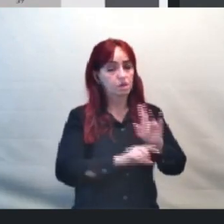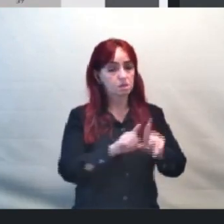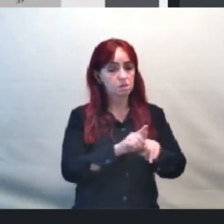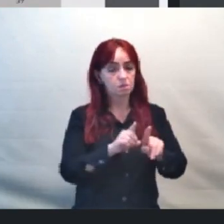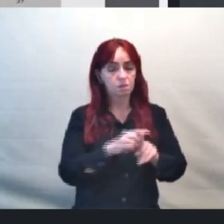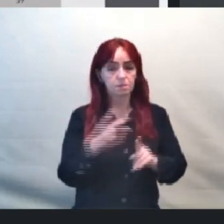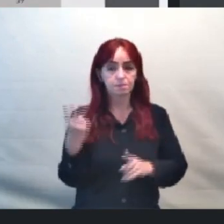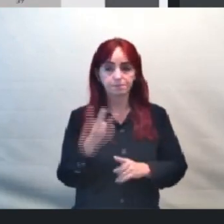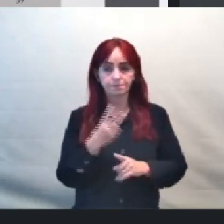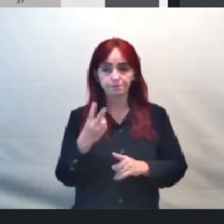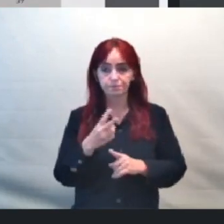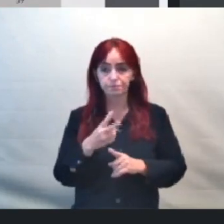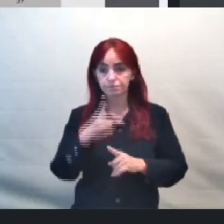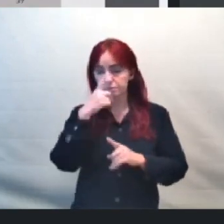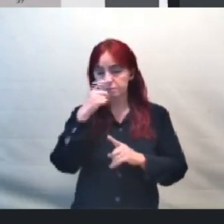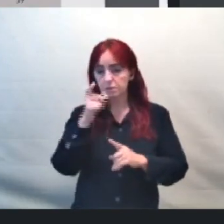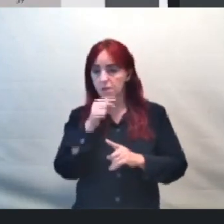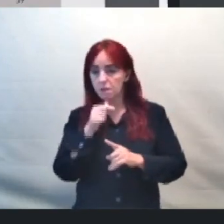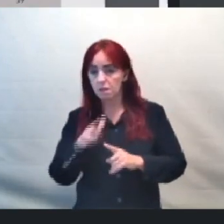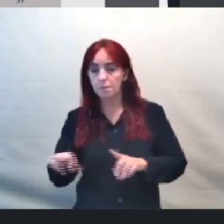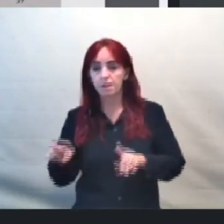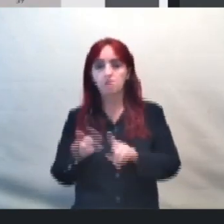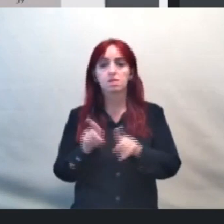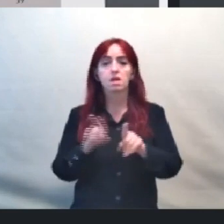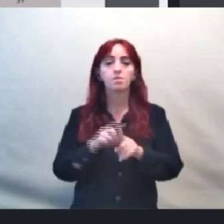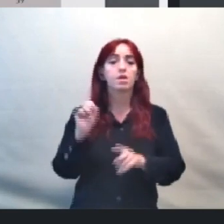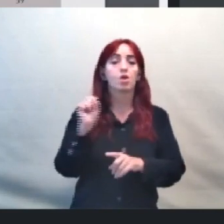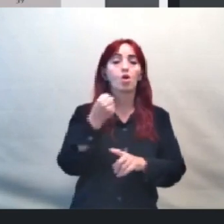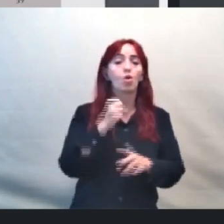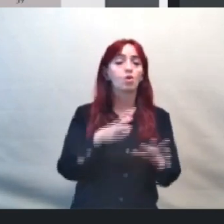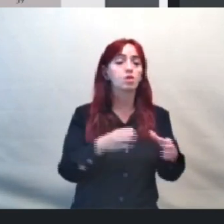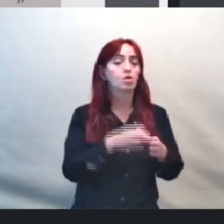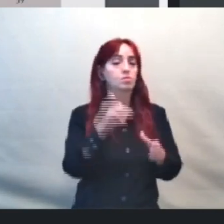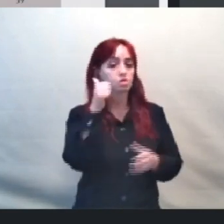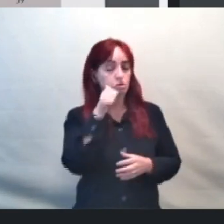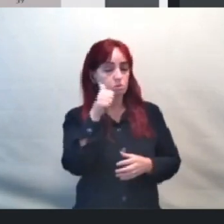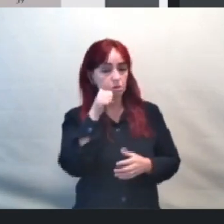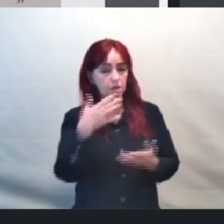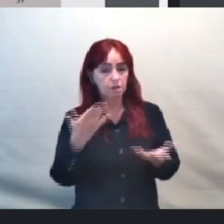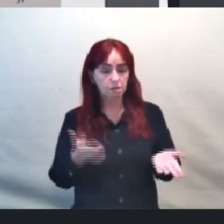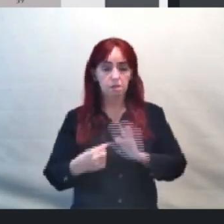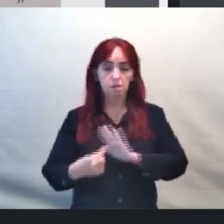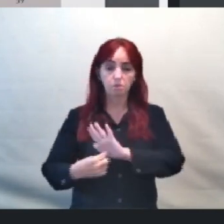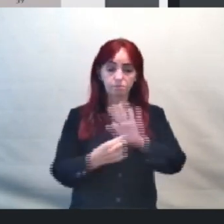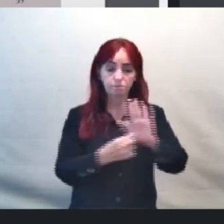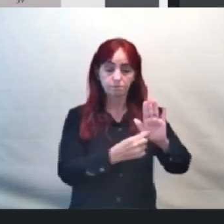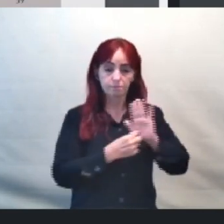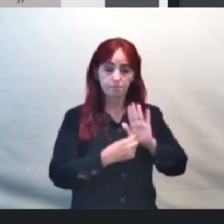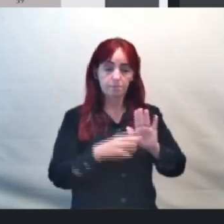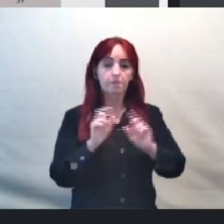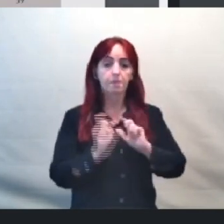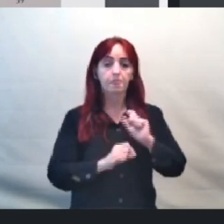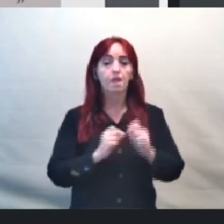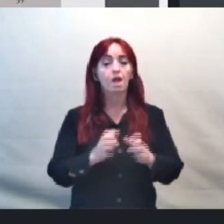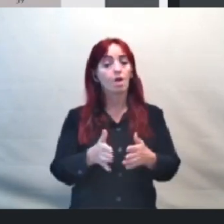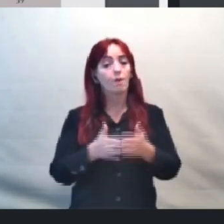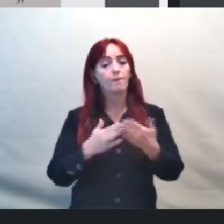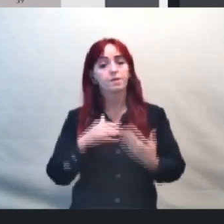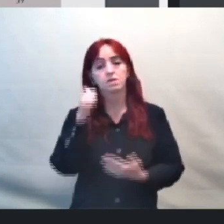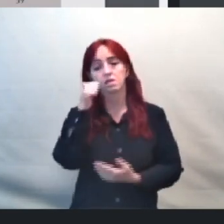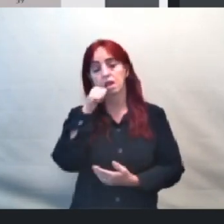e 8 na comissão de mulheres. Então, fica aqui um pedido para que as mulheres não deixem de dar